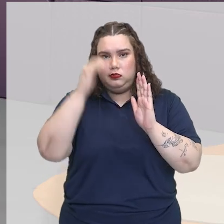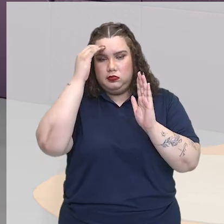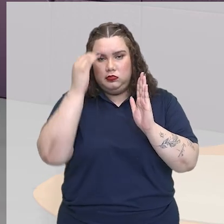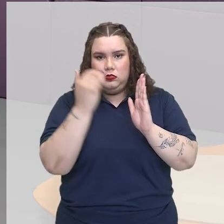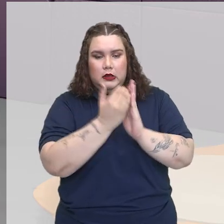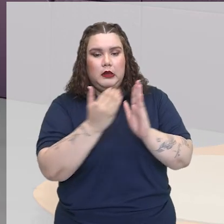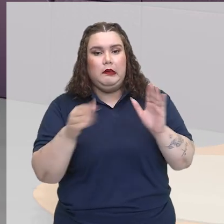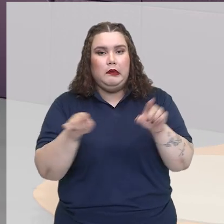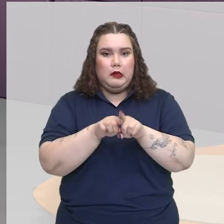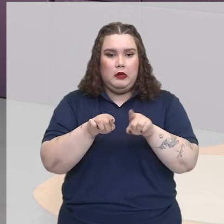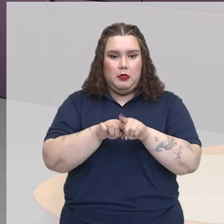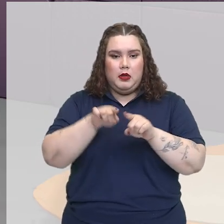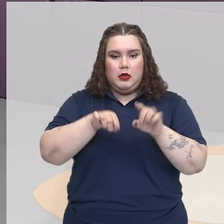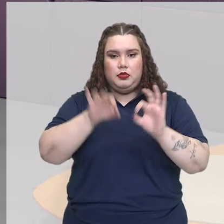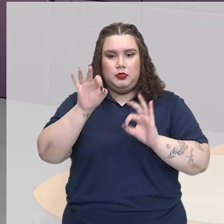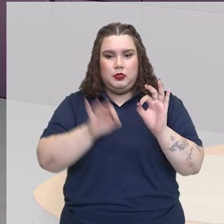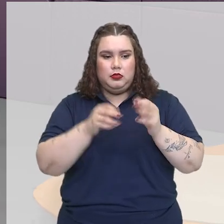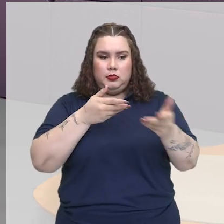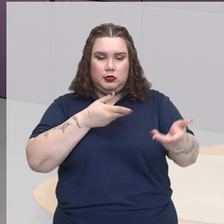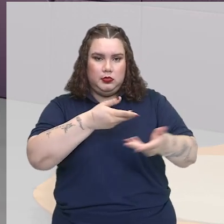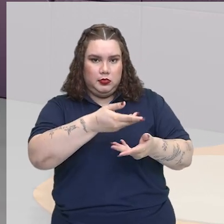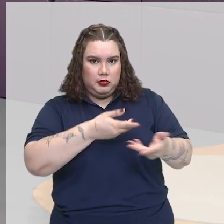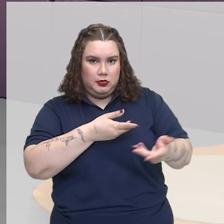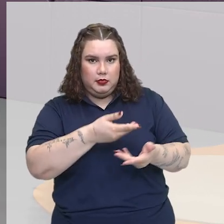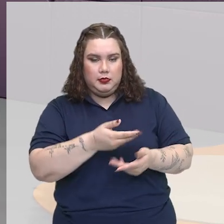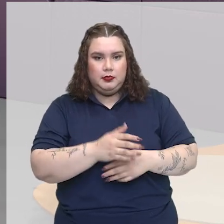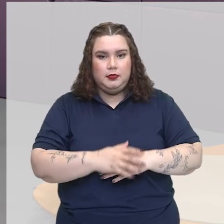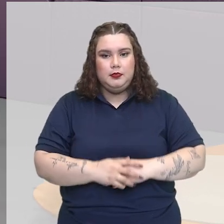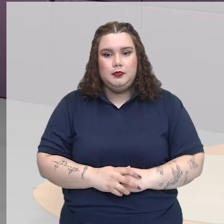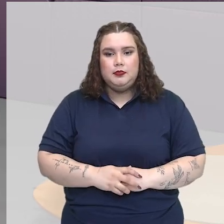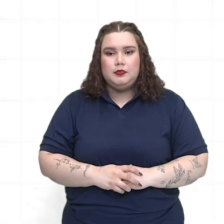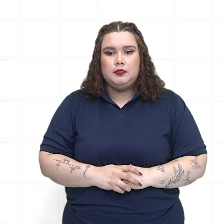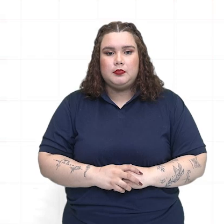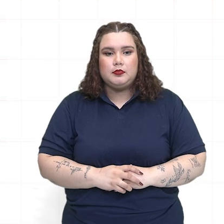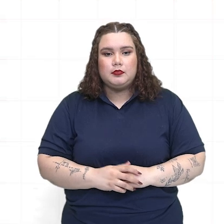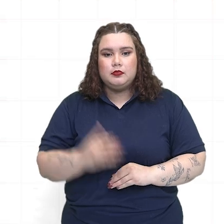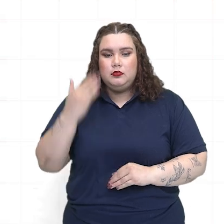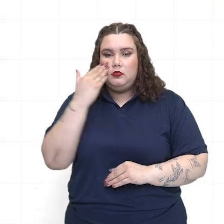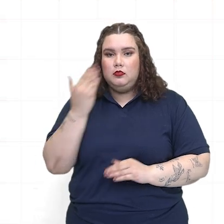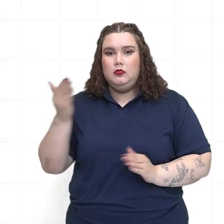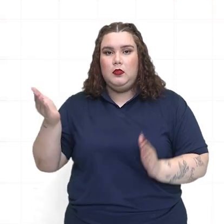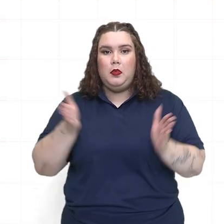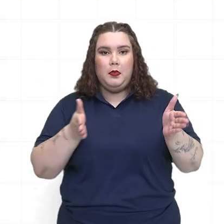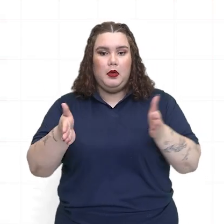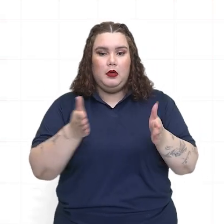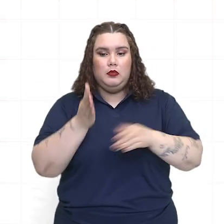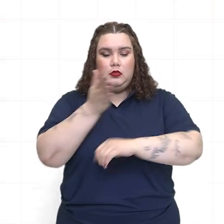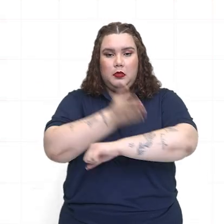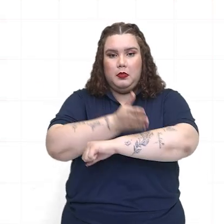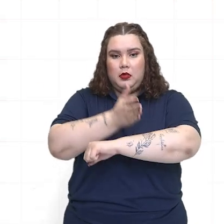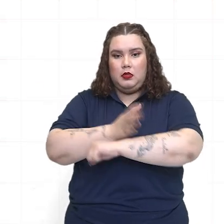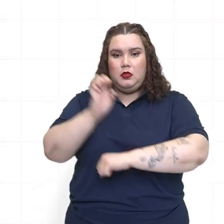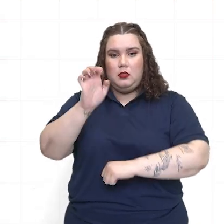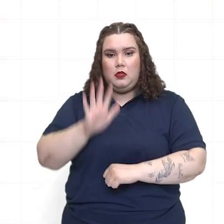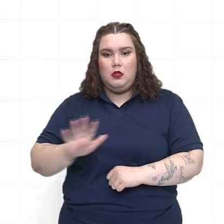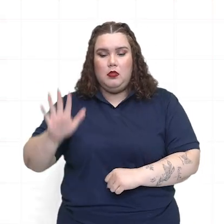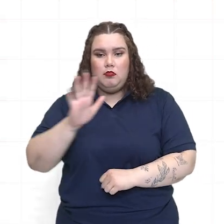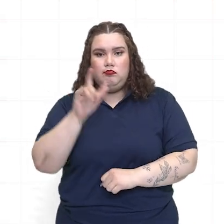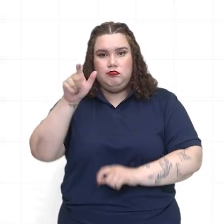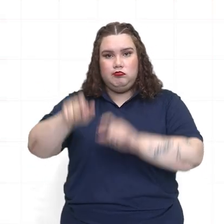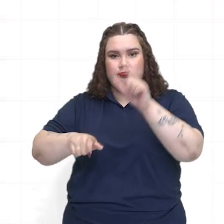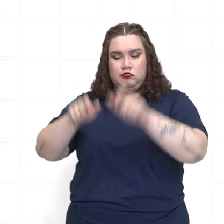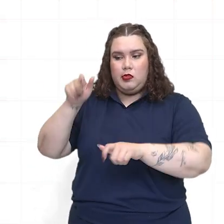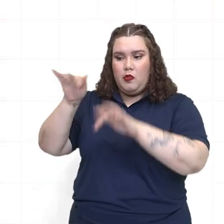Dentro desse processo e dessa relação de suzerano e vassalo. Na Idade Média Europeia, os senhores feudais